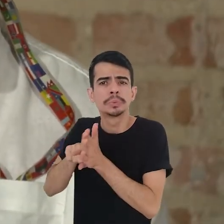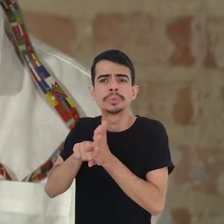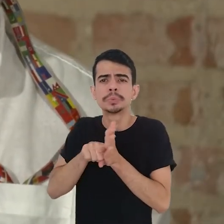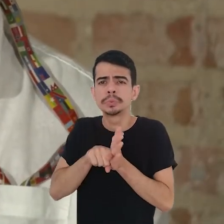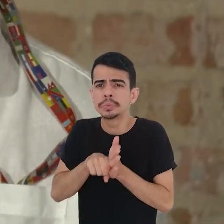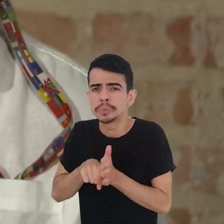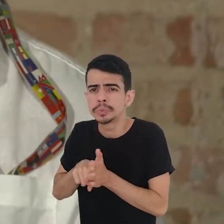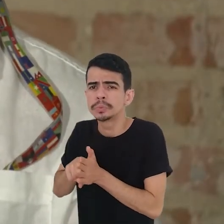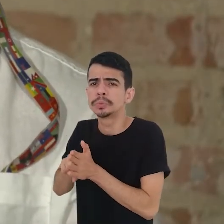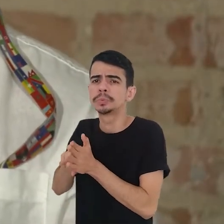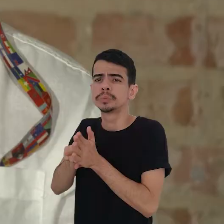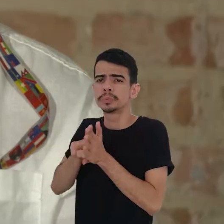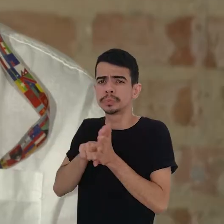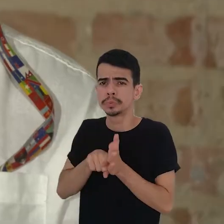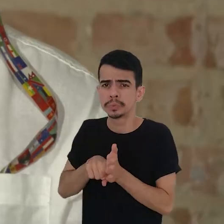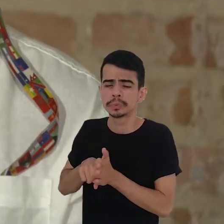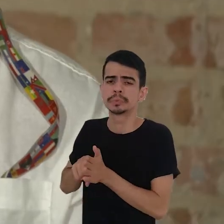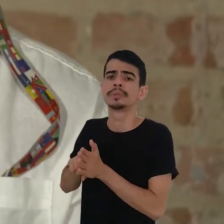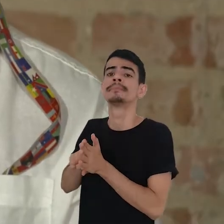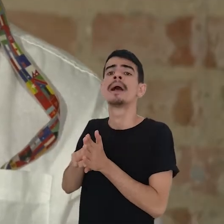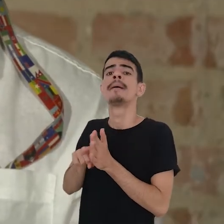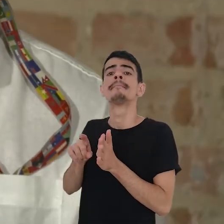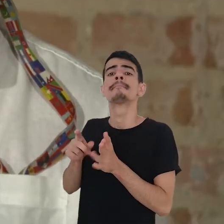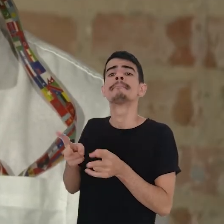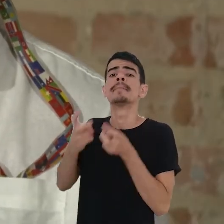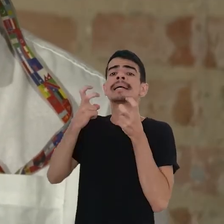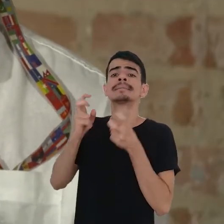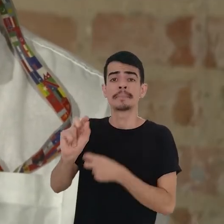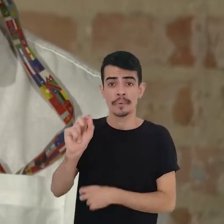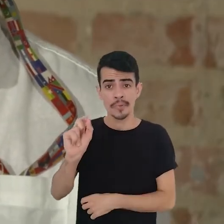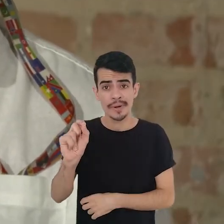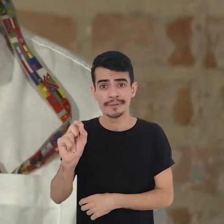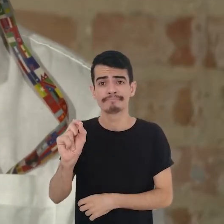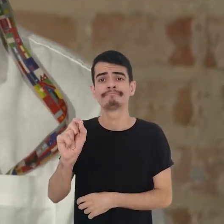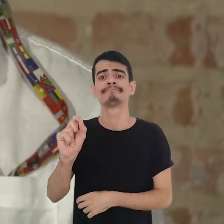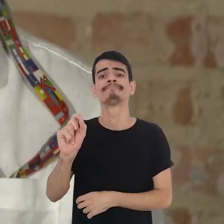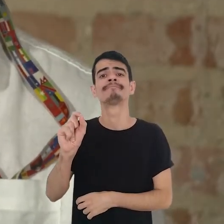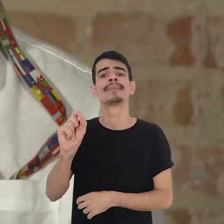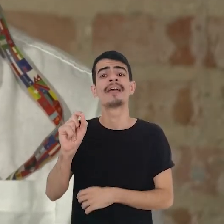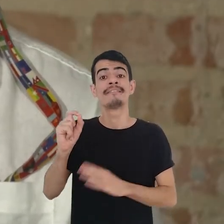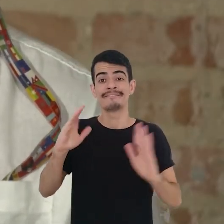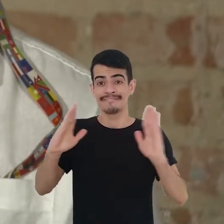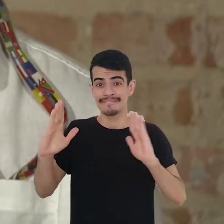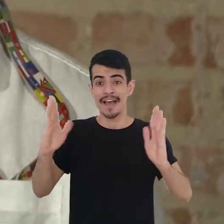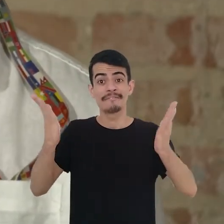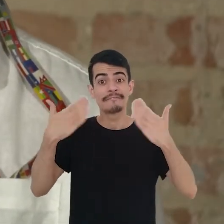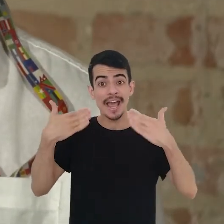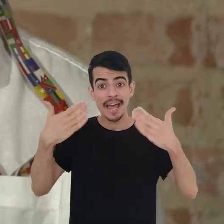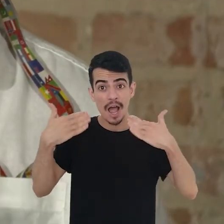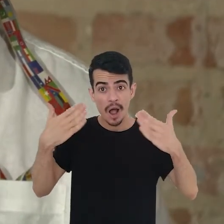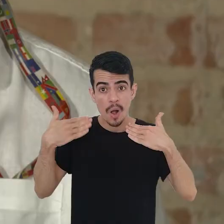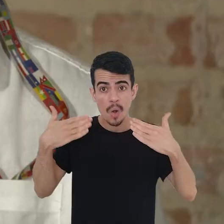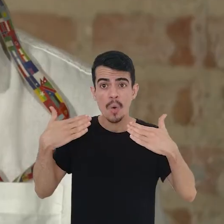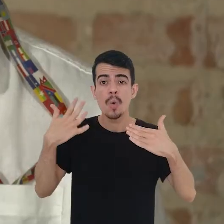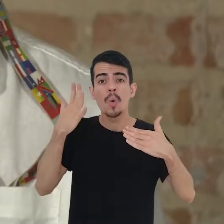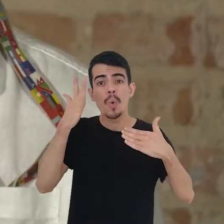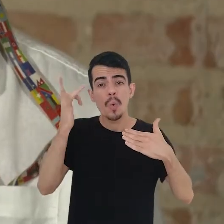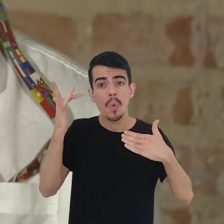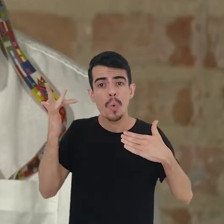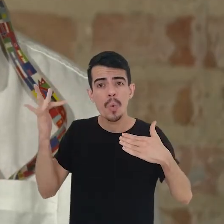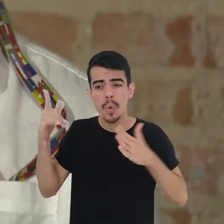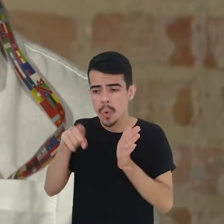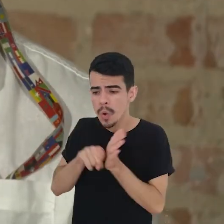meteorológicas in situ na geleira Thwaites, mostrando que durante vários dias do verão ela atinge o